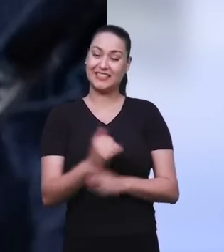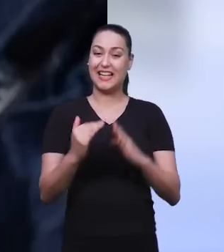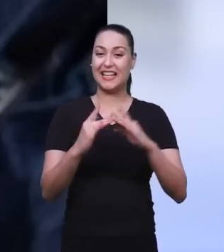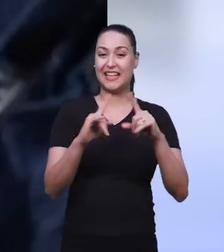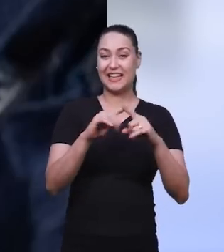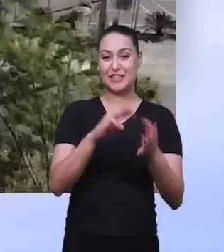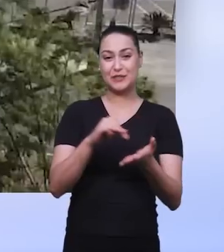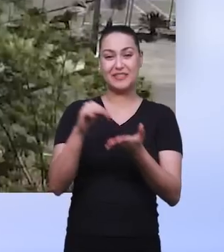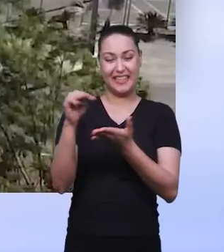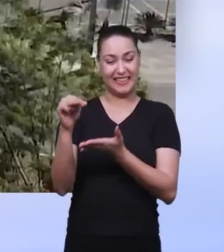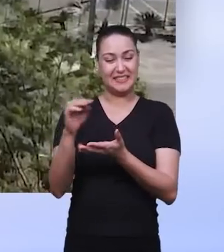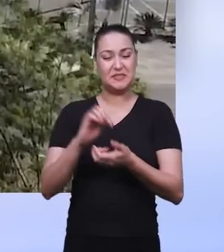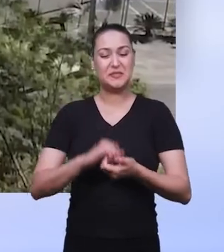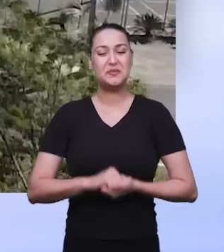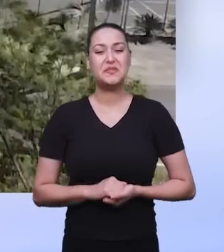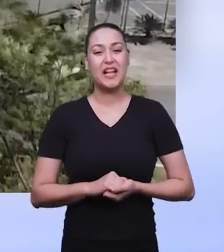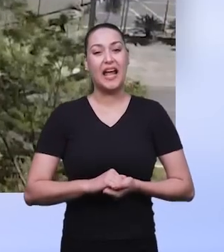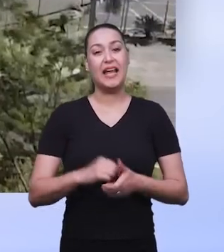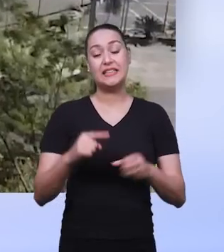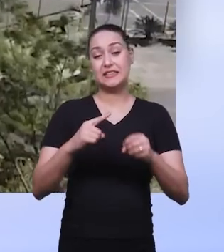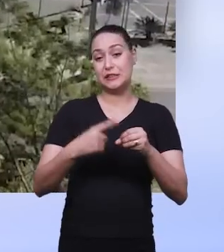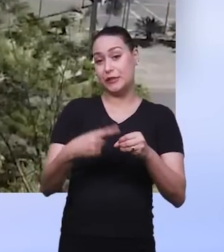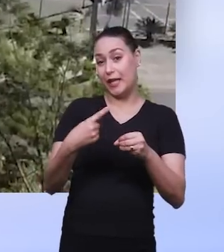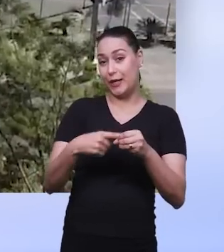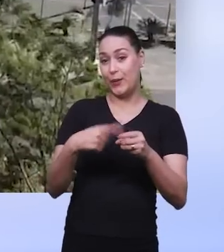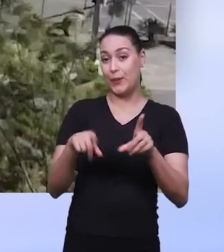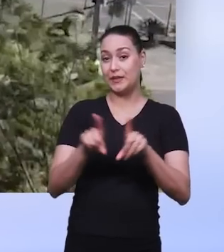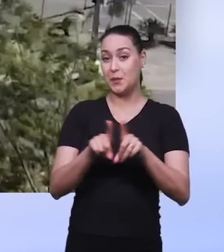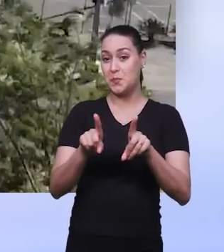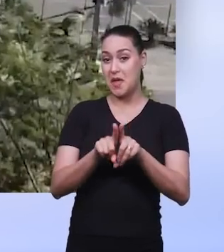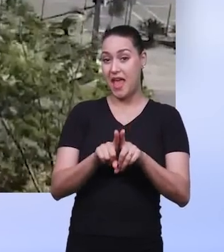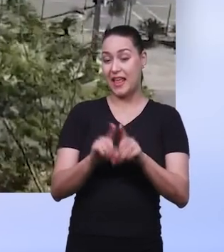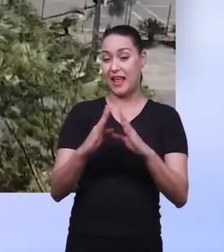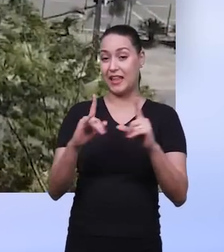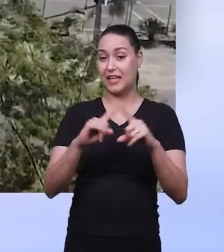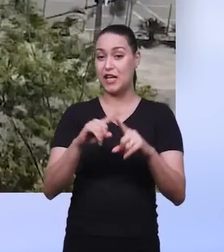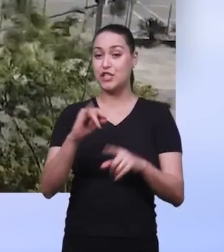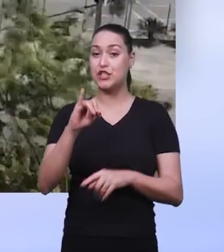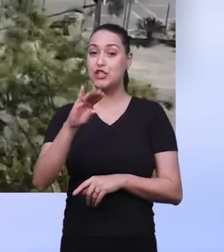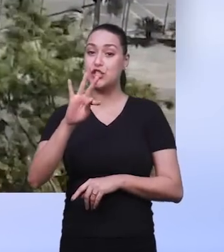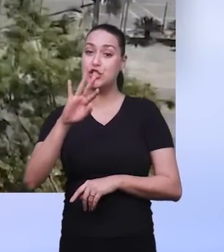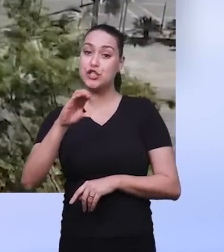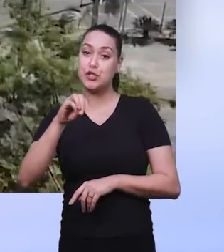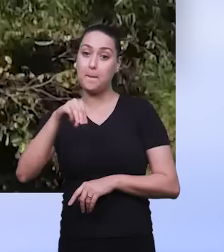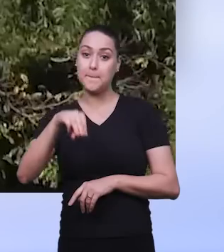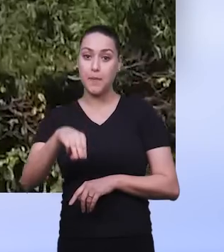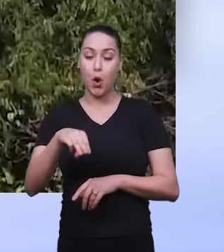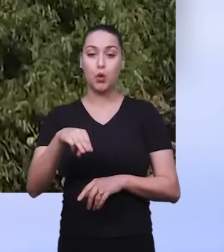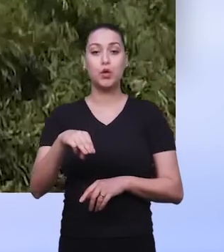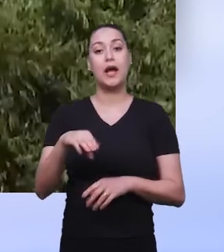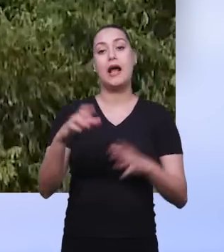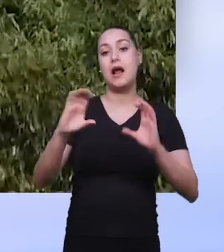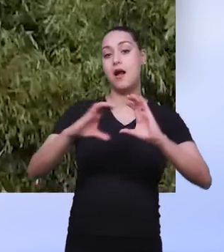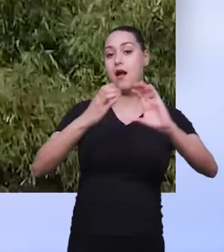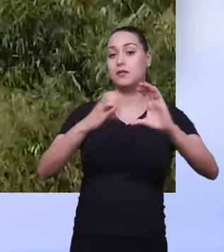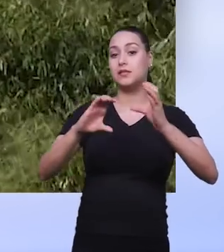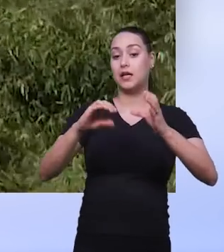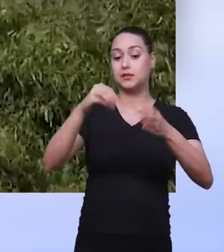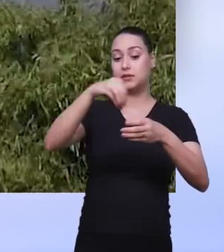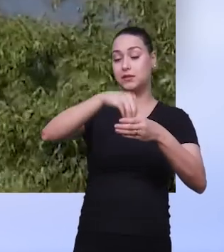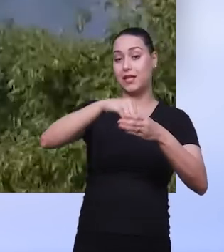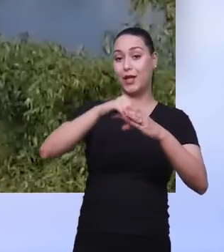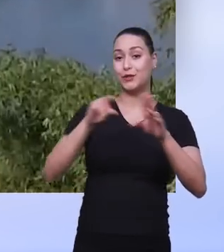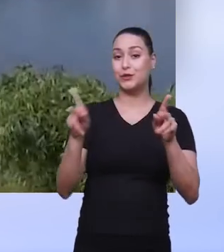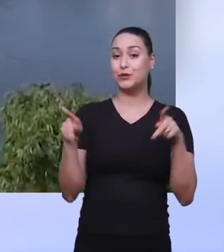Cruzeiro do Anil. E no interior, na cidade de Timon, tivemos uma grande cantata do ESF num shopping center.